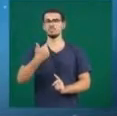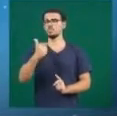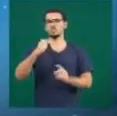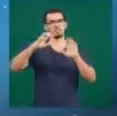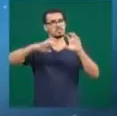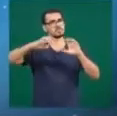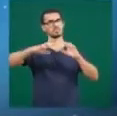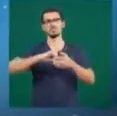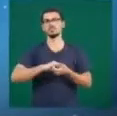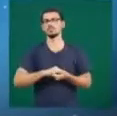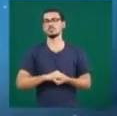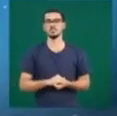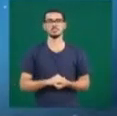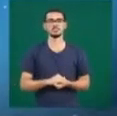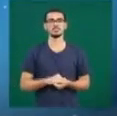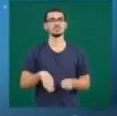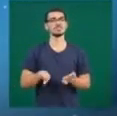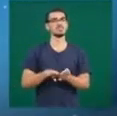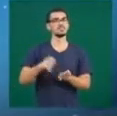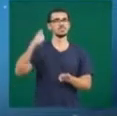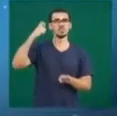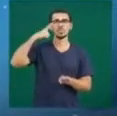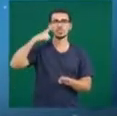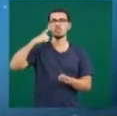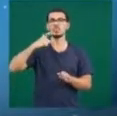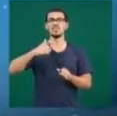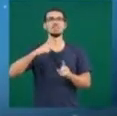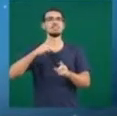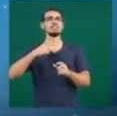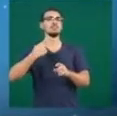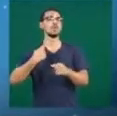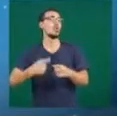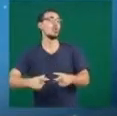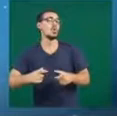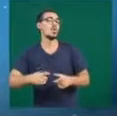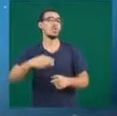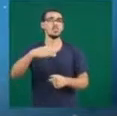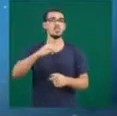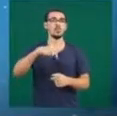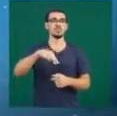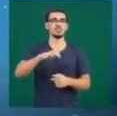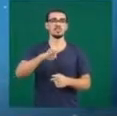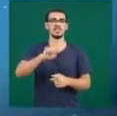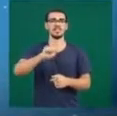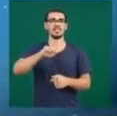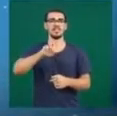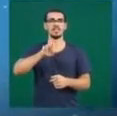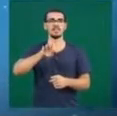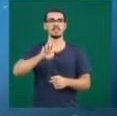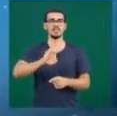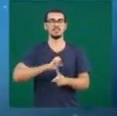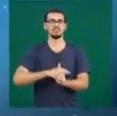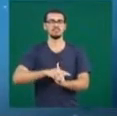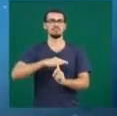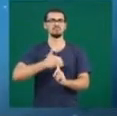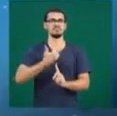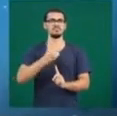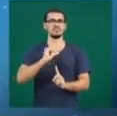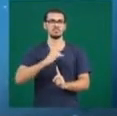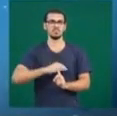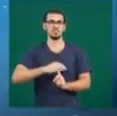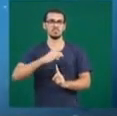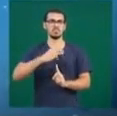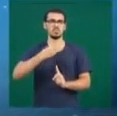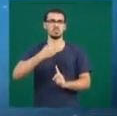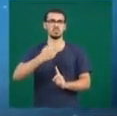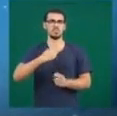na cidade. Muito sol e calor também em Monte Alegre. Mínima de 19 e máxima de 37 graus. Já em